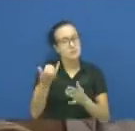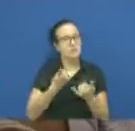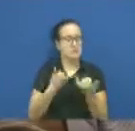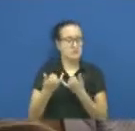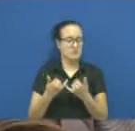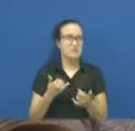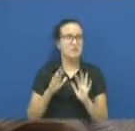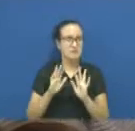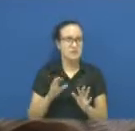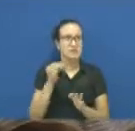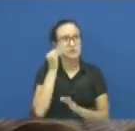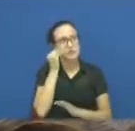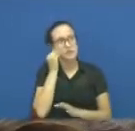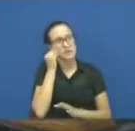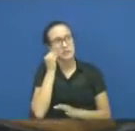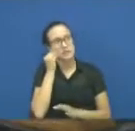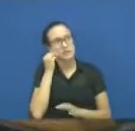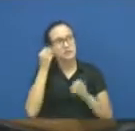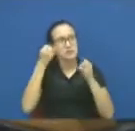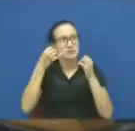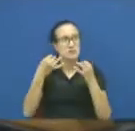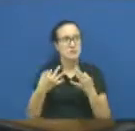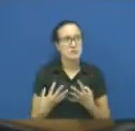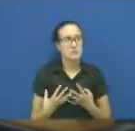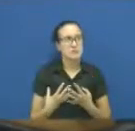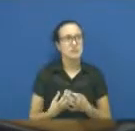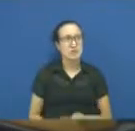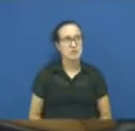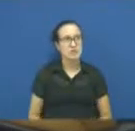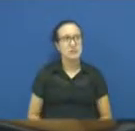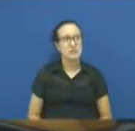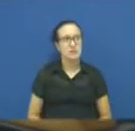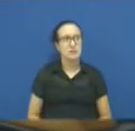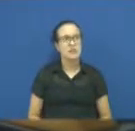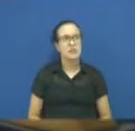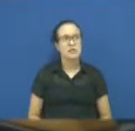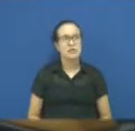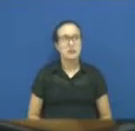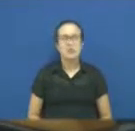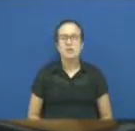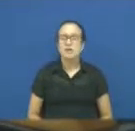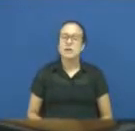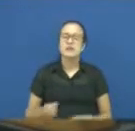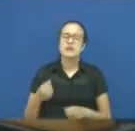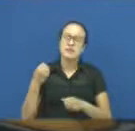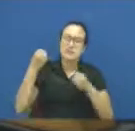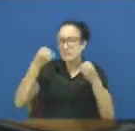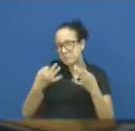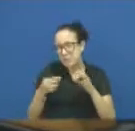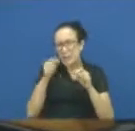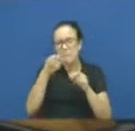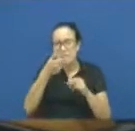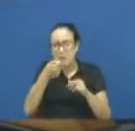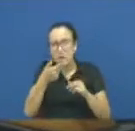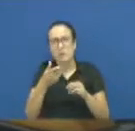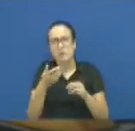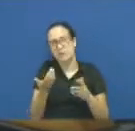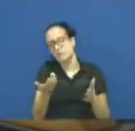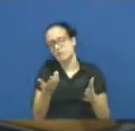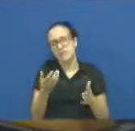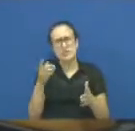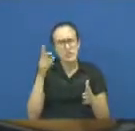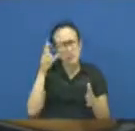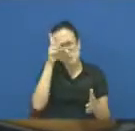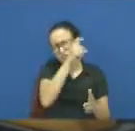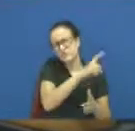para tentar falar alguma coisa do seu Acácio. Nós só estamos dando referências aqui, porque seria impossível contar uma vida